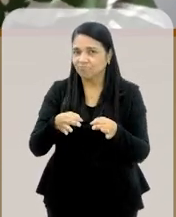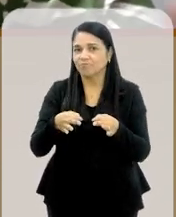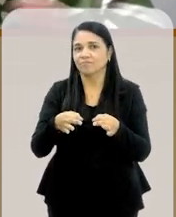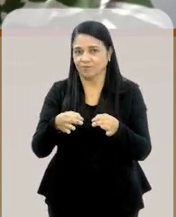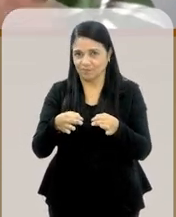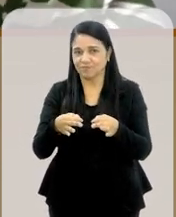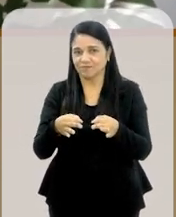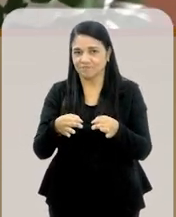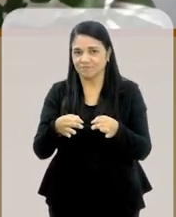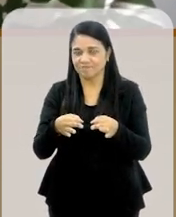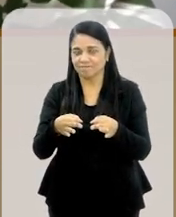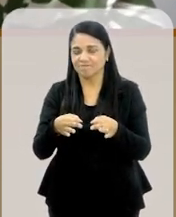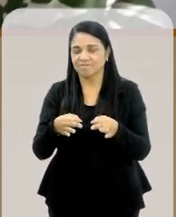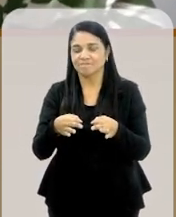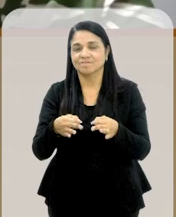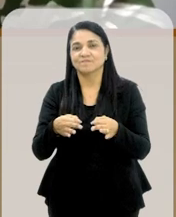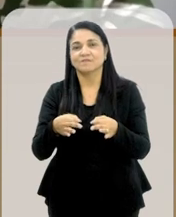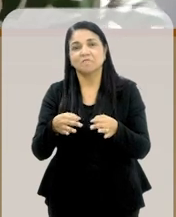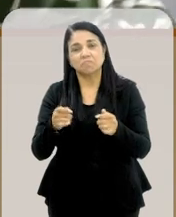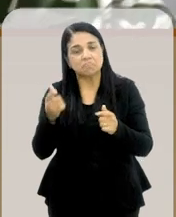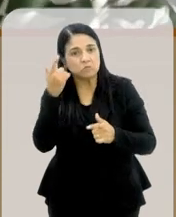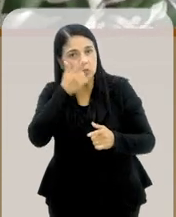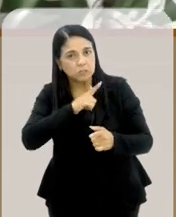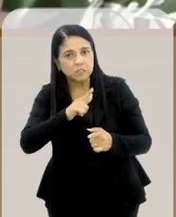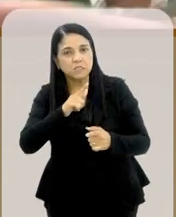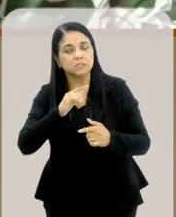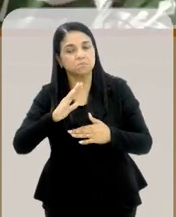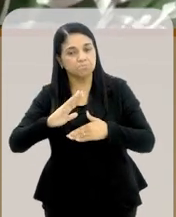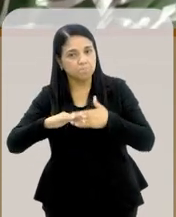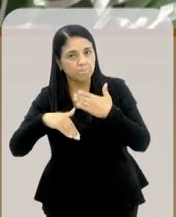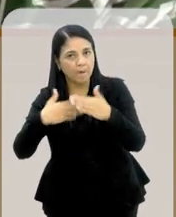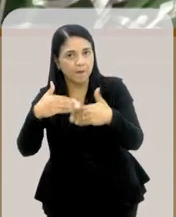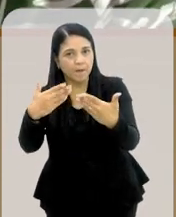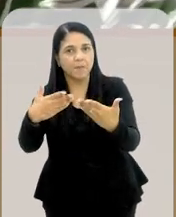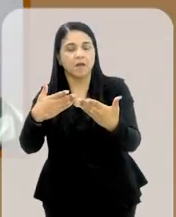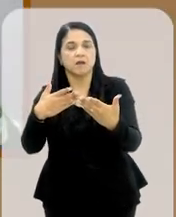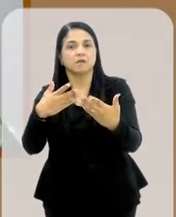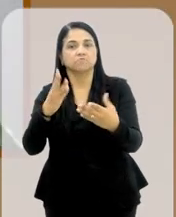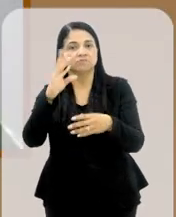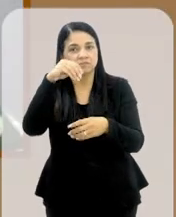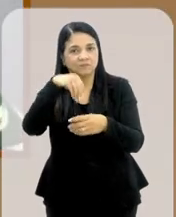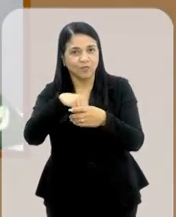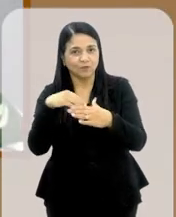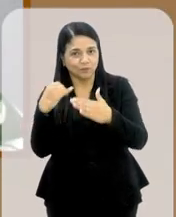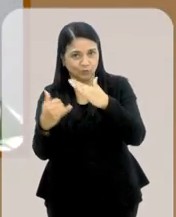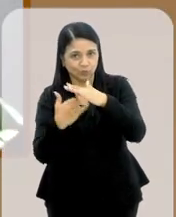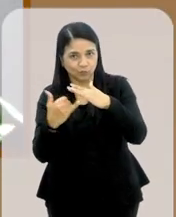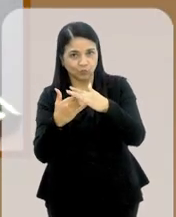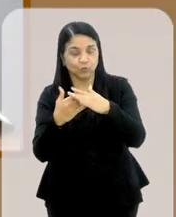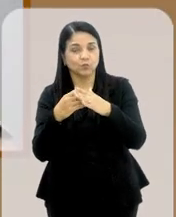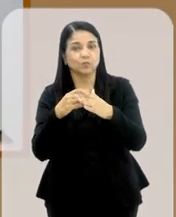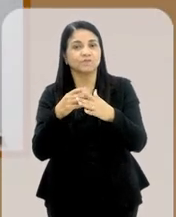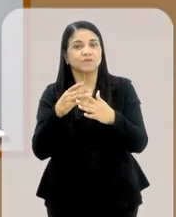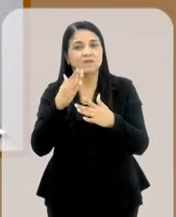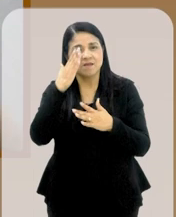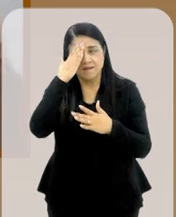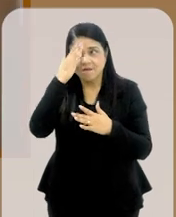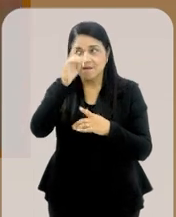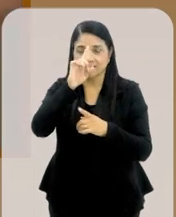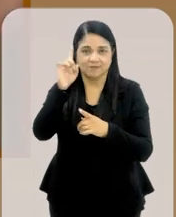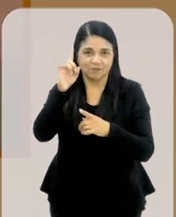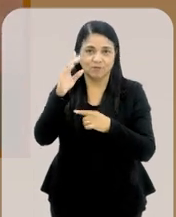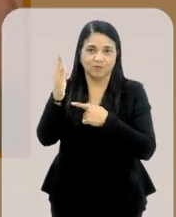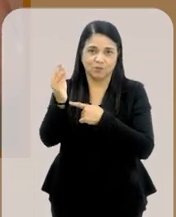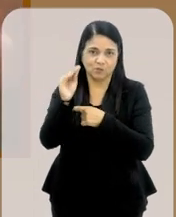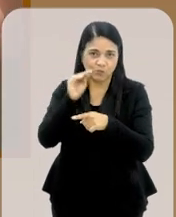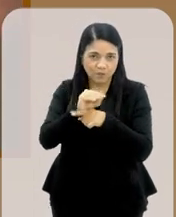maneira honesta e de maneira viável, né? Que a gente conseguisse avançar. E graças a esses cuidados,